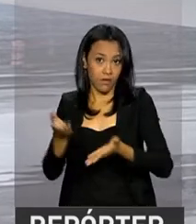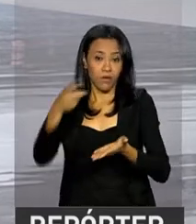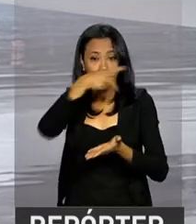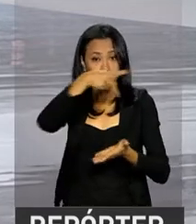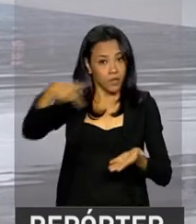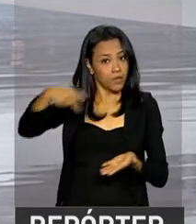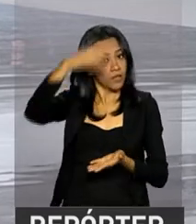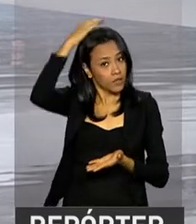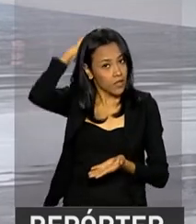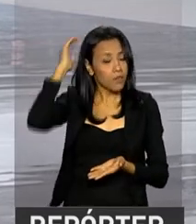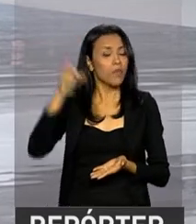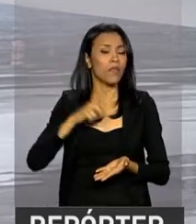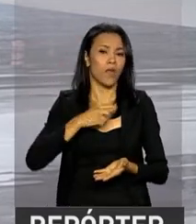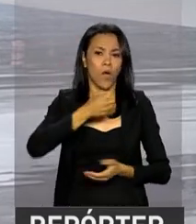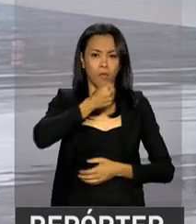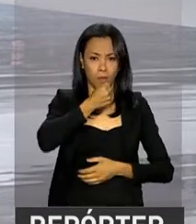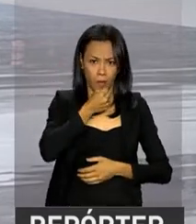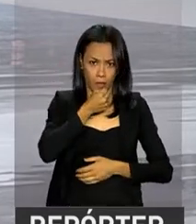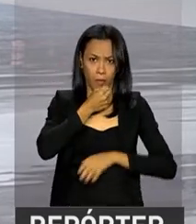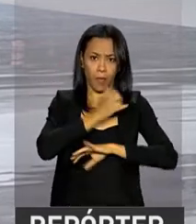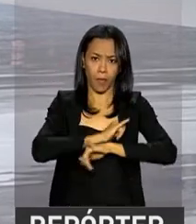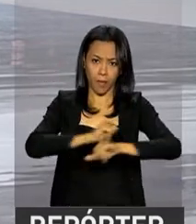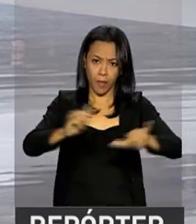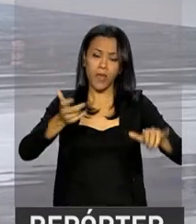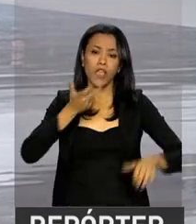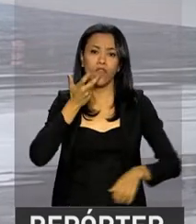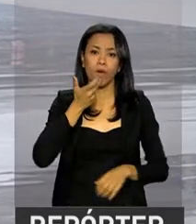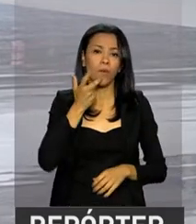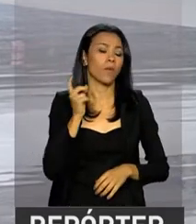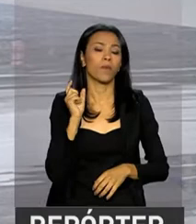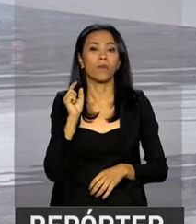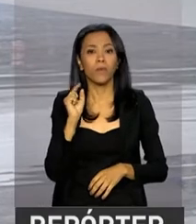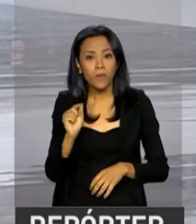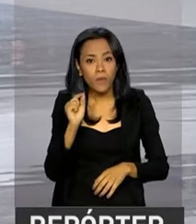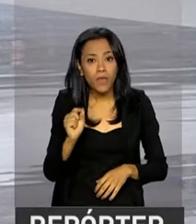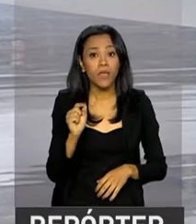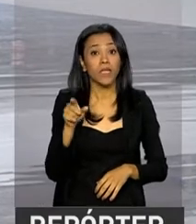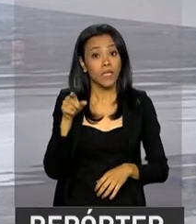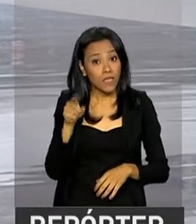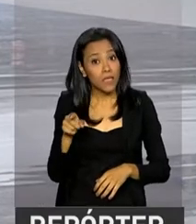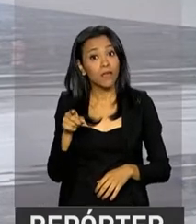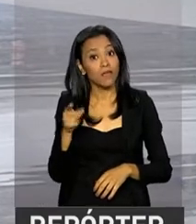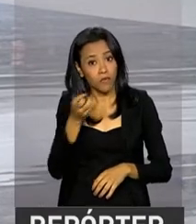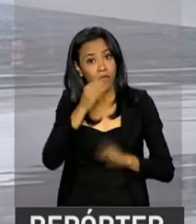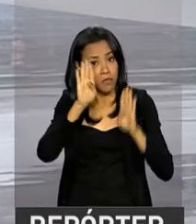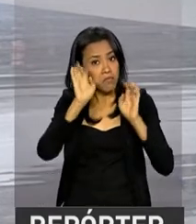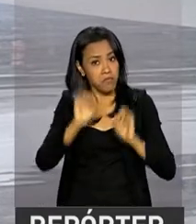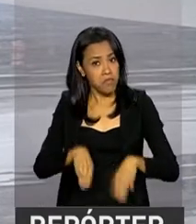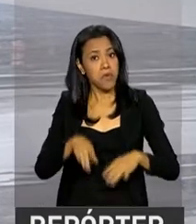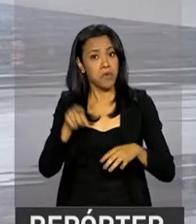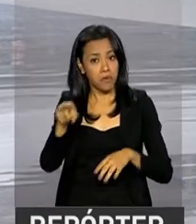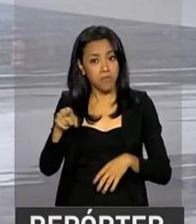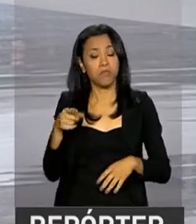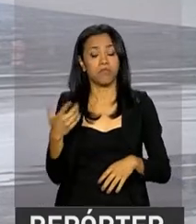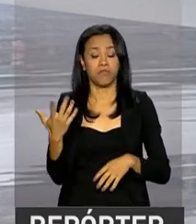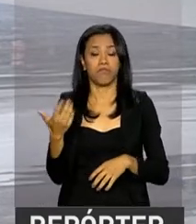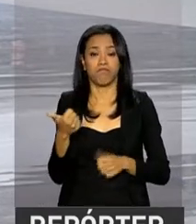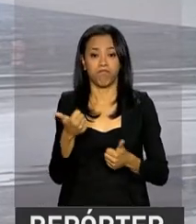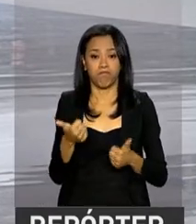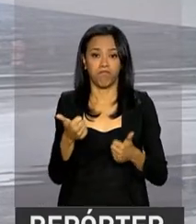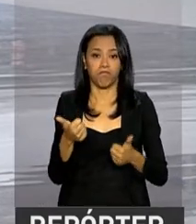concedeu uma entrevista coletiva e afirmou que que a intervenção transcorreu sem intercorrências